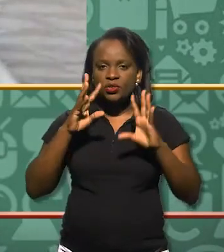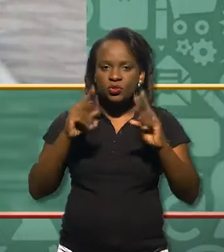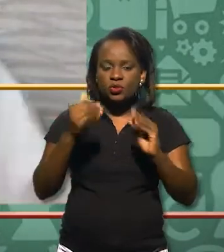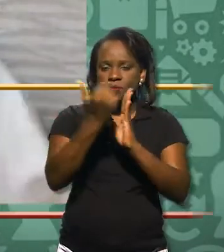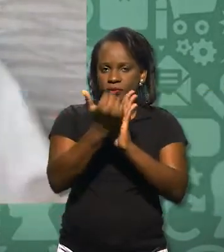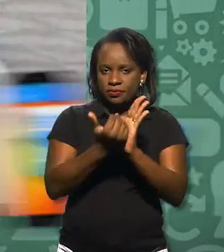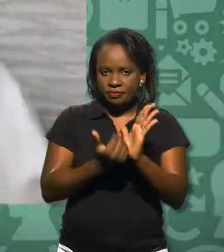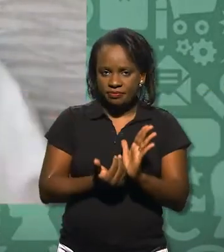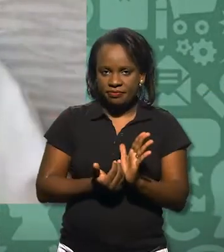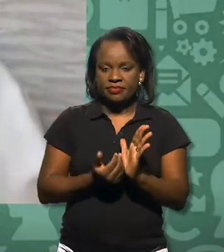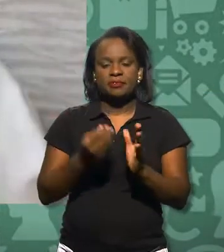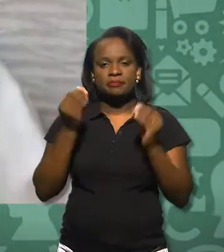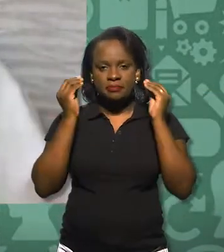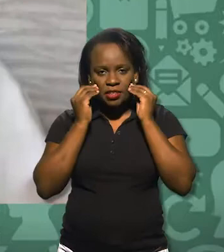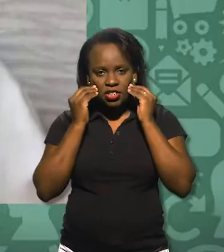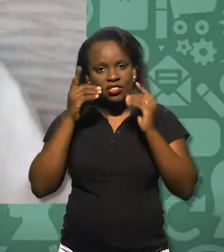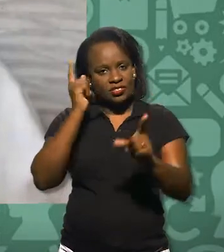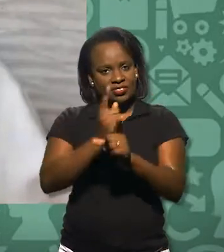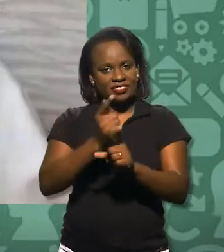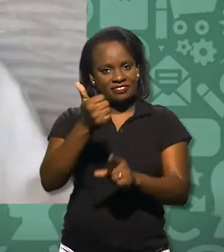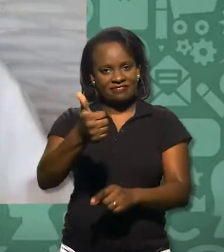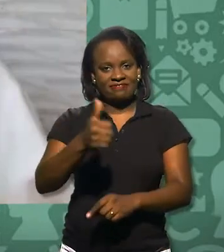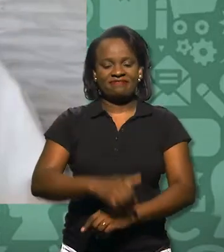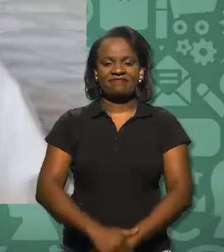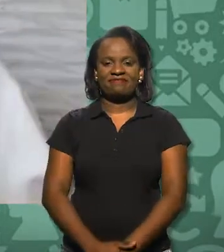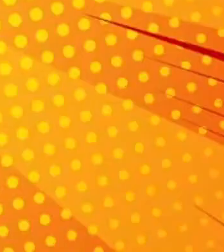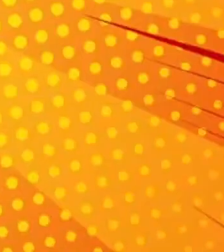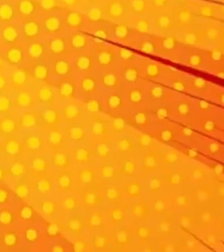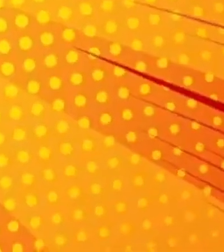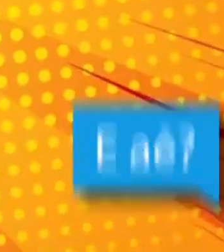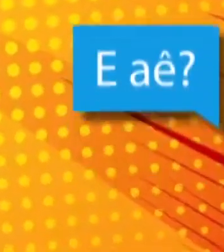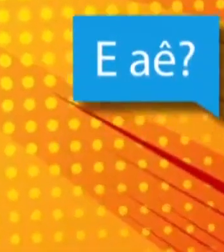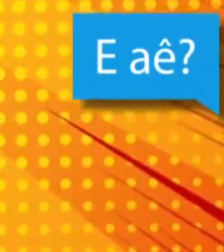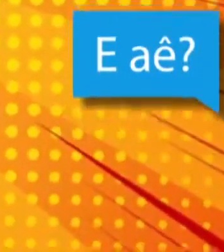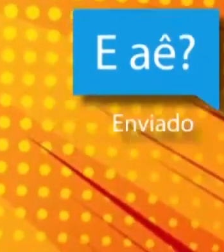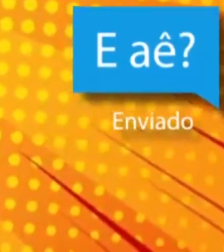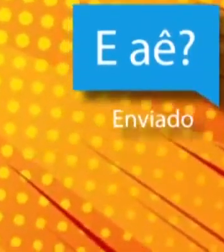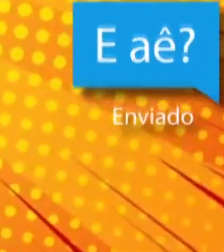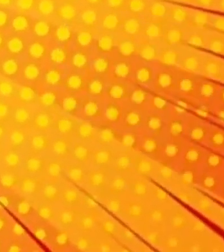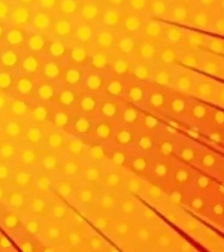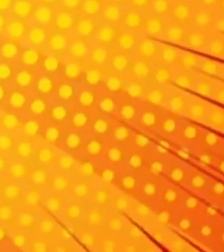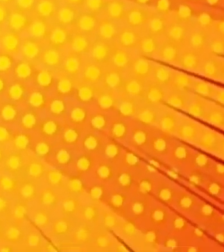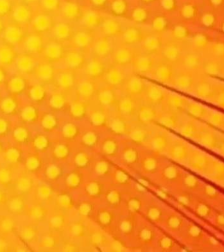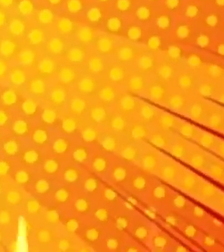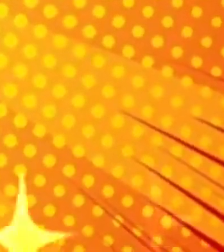para conferir toda a nossa programação. Um beijo e até a próxima.